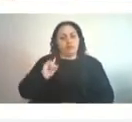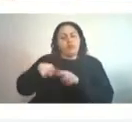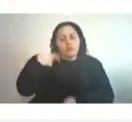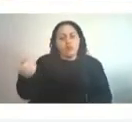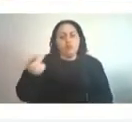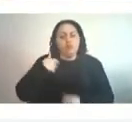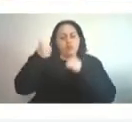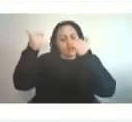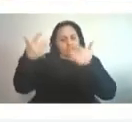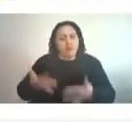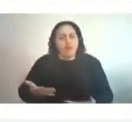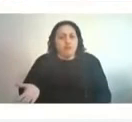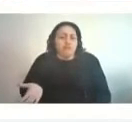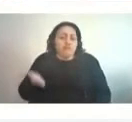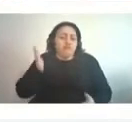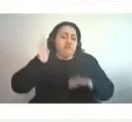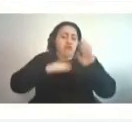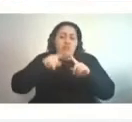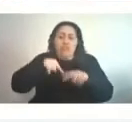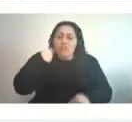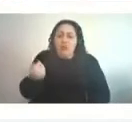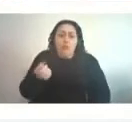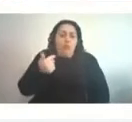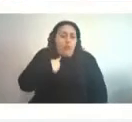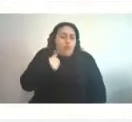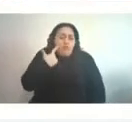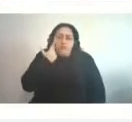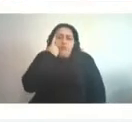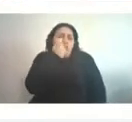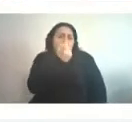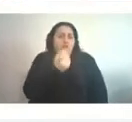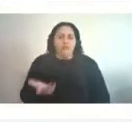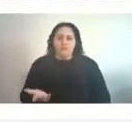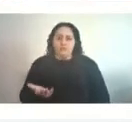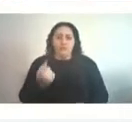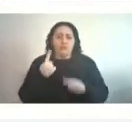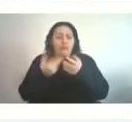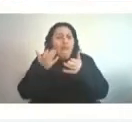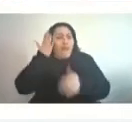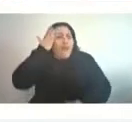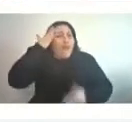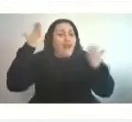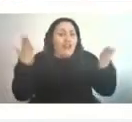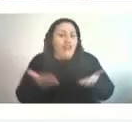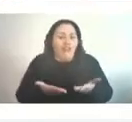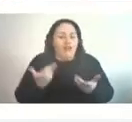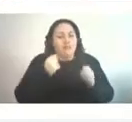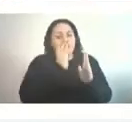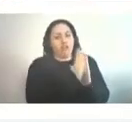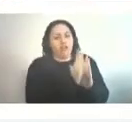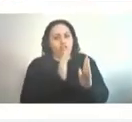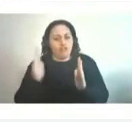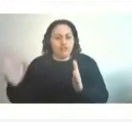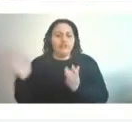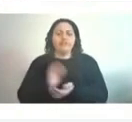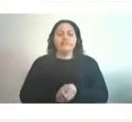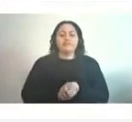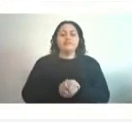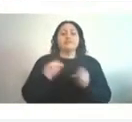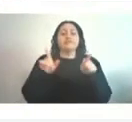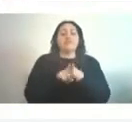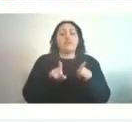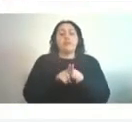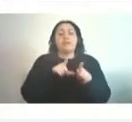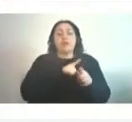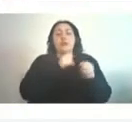mais tarde, talvez ele não esteja mais interessado naquilo, né? Ordem na relação de poder que sustenta a autoridade do